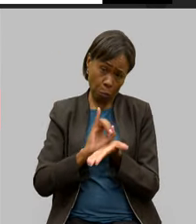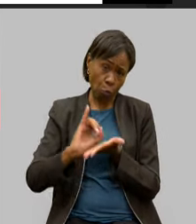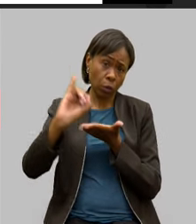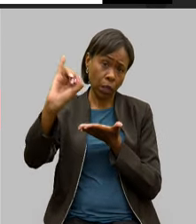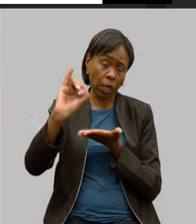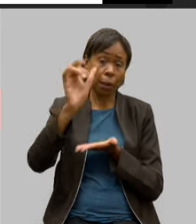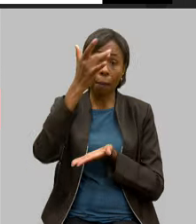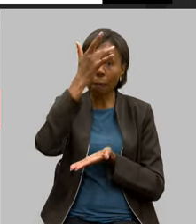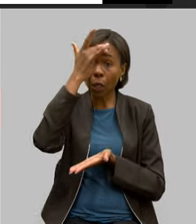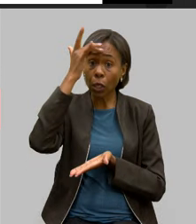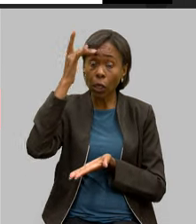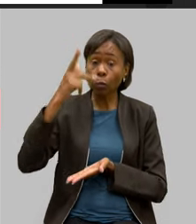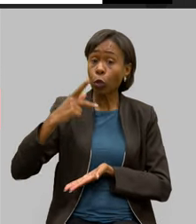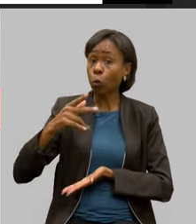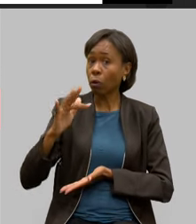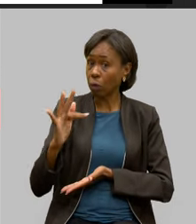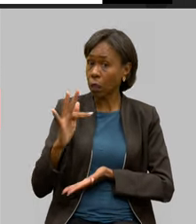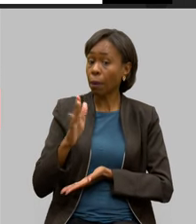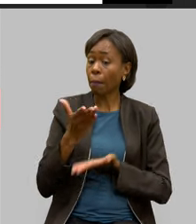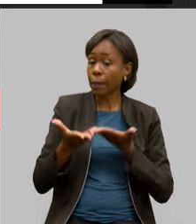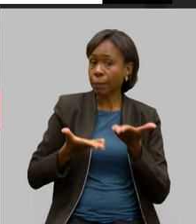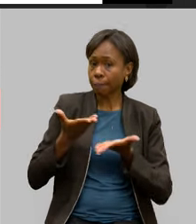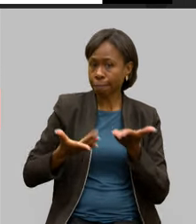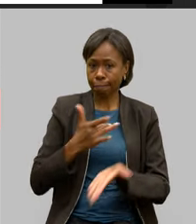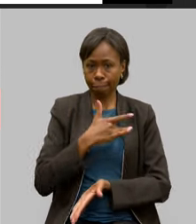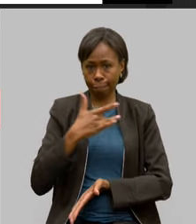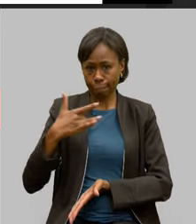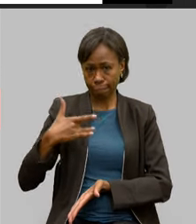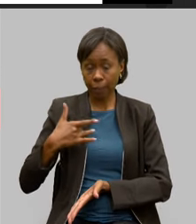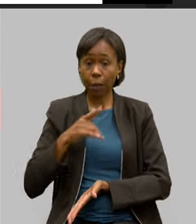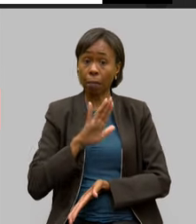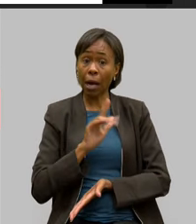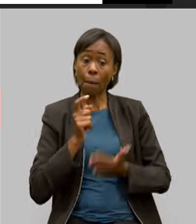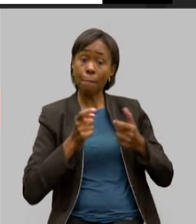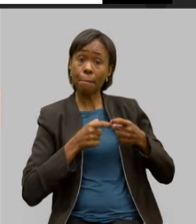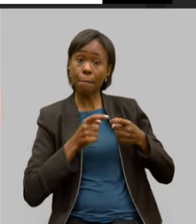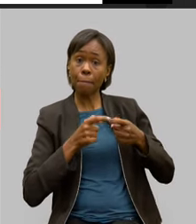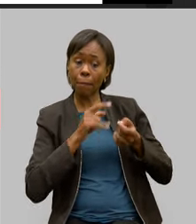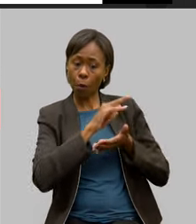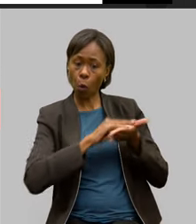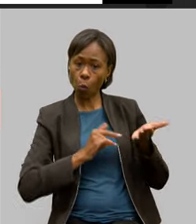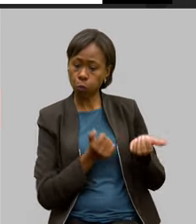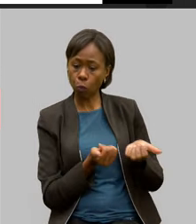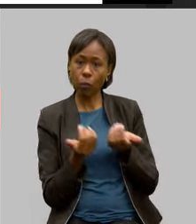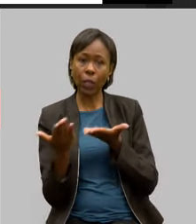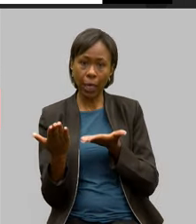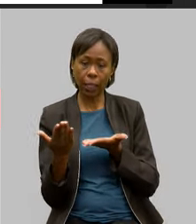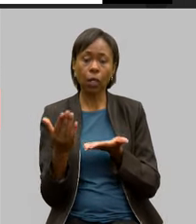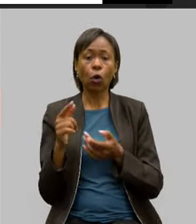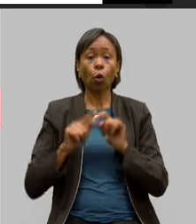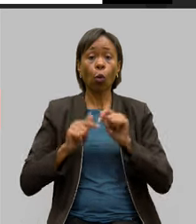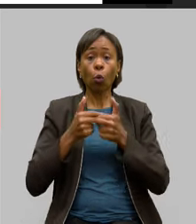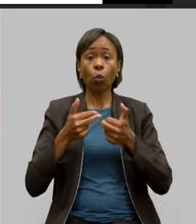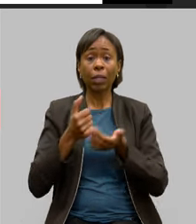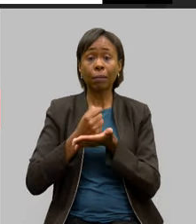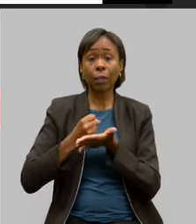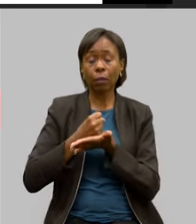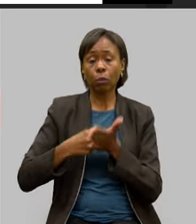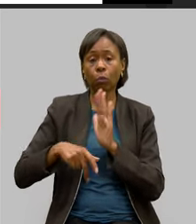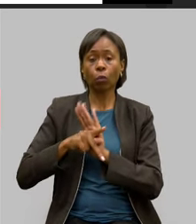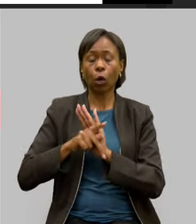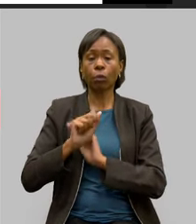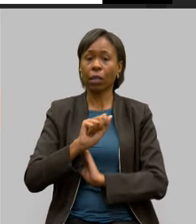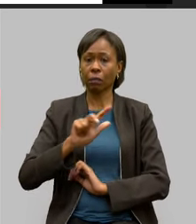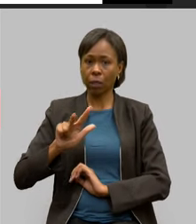uso próprio para tratamento de saúde mediante prescrição médica medicamentos registrados da Anvisa eh possuem